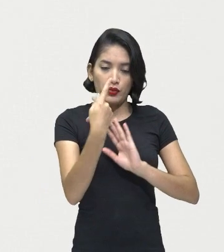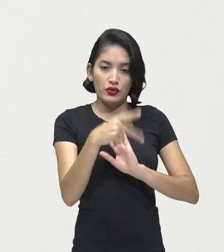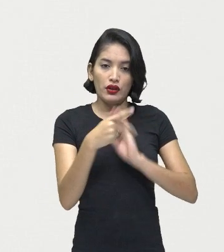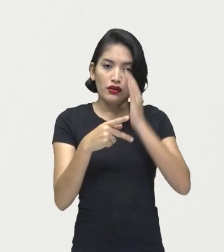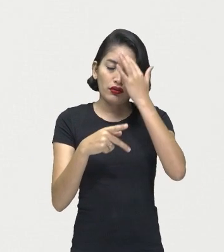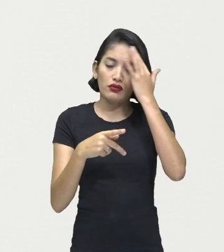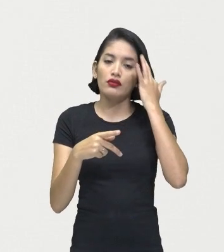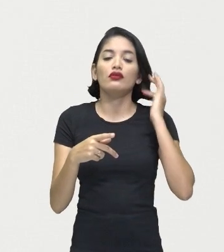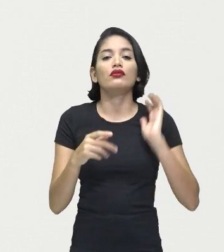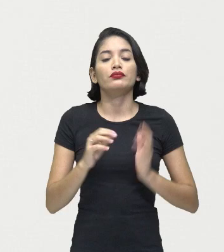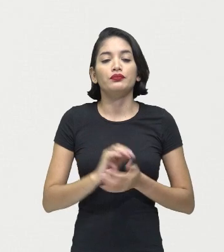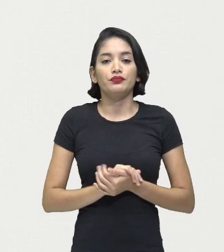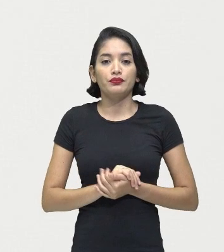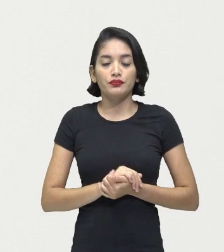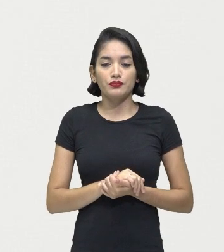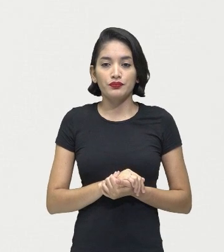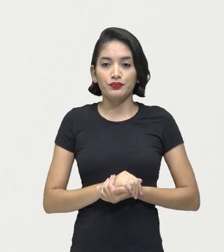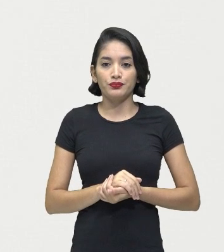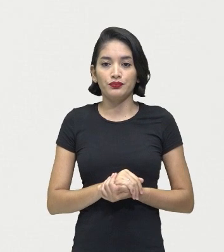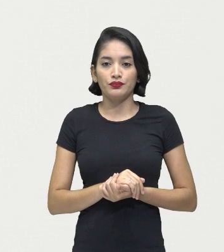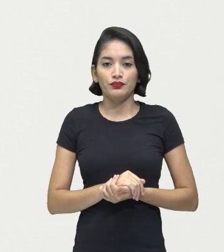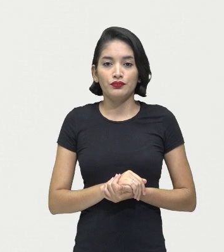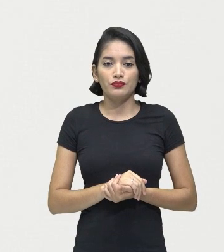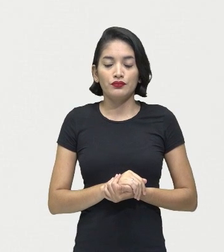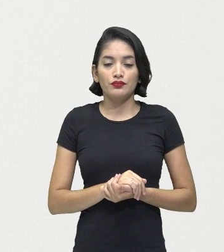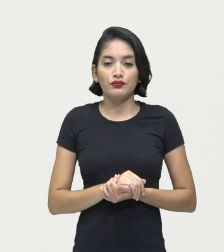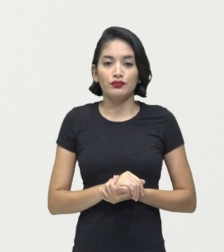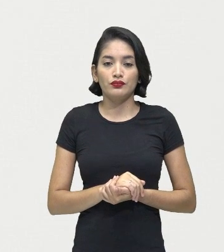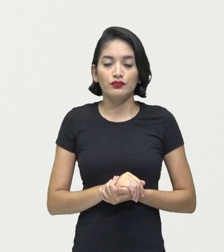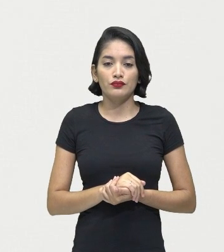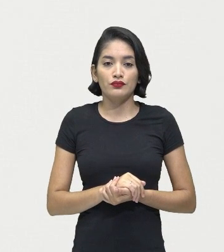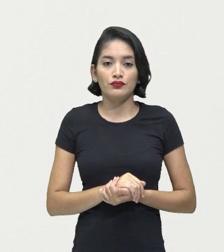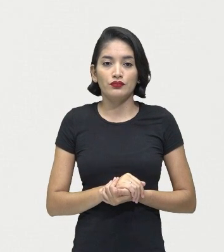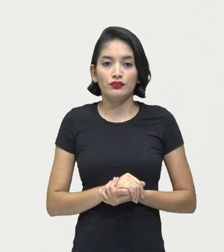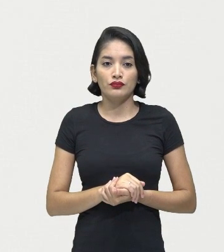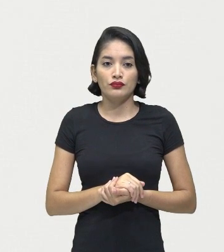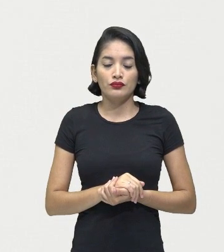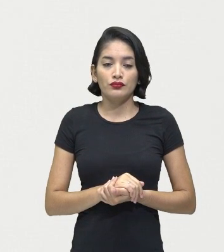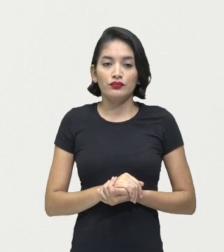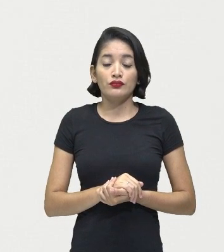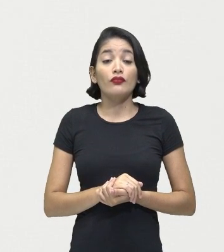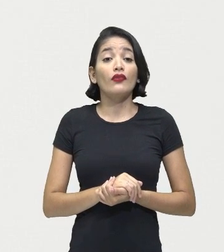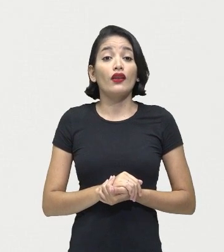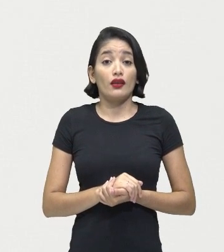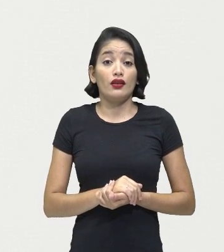Janete é a dona da revista, né? Então, esse valor